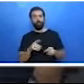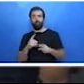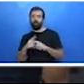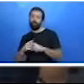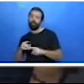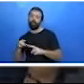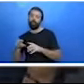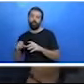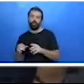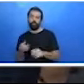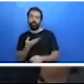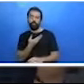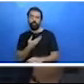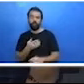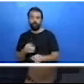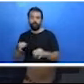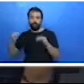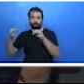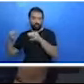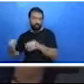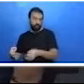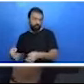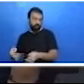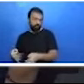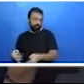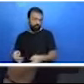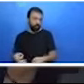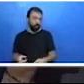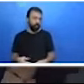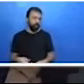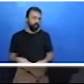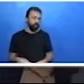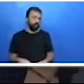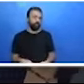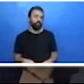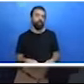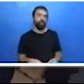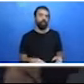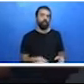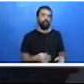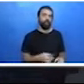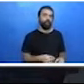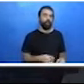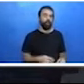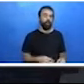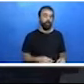Um amigo de internet pode grudar na tela da gente feito.